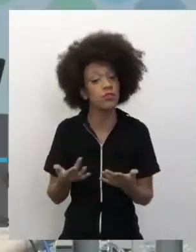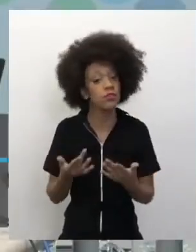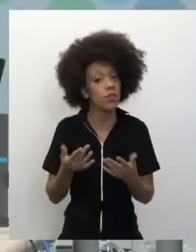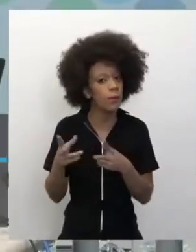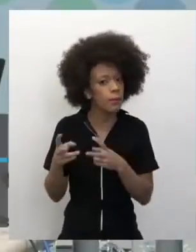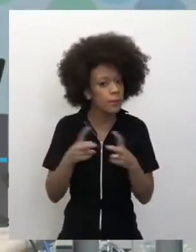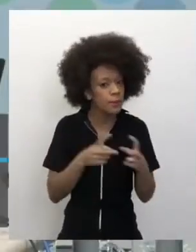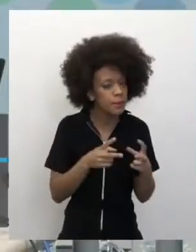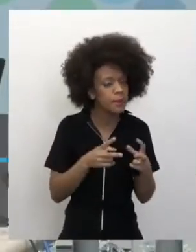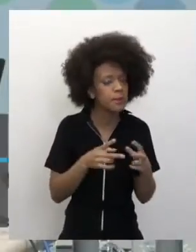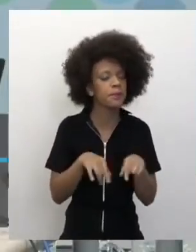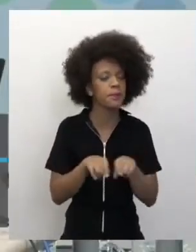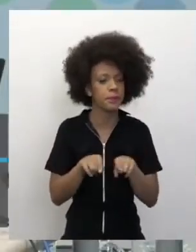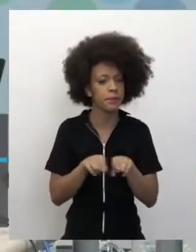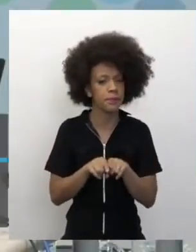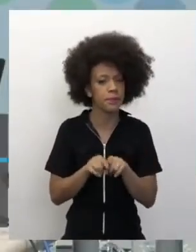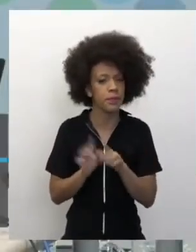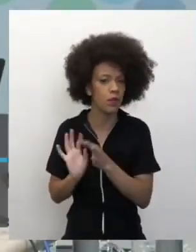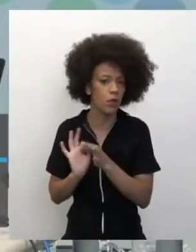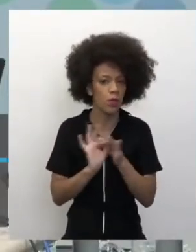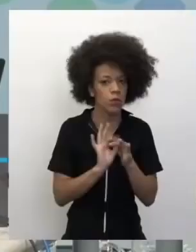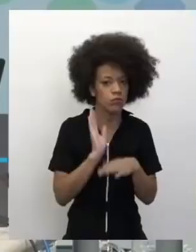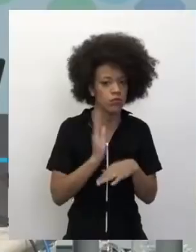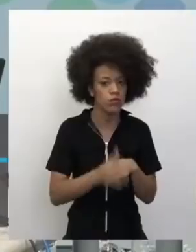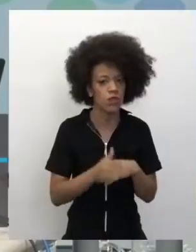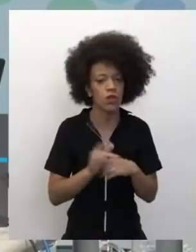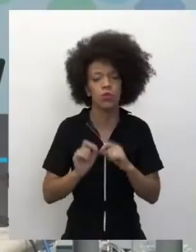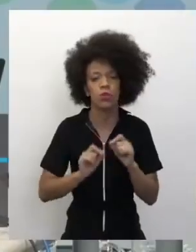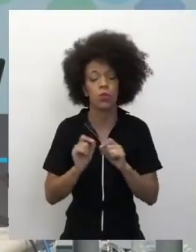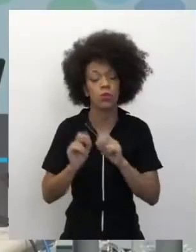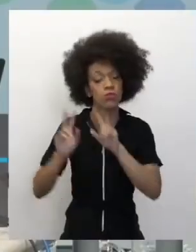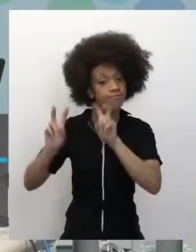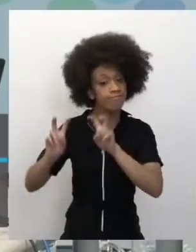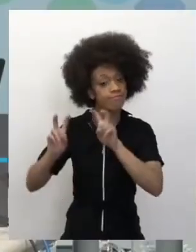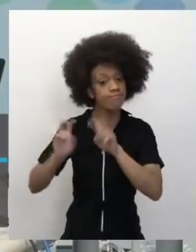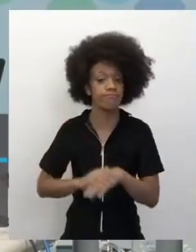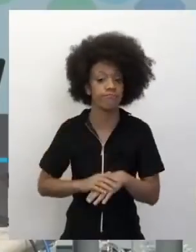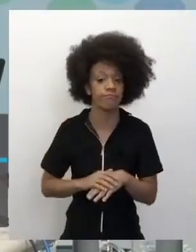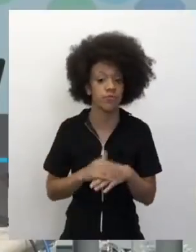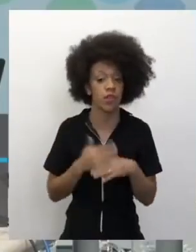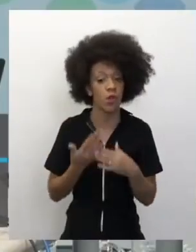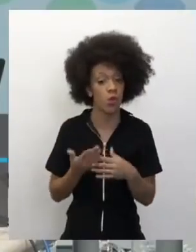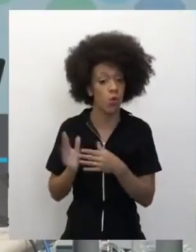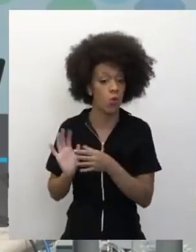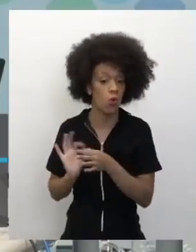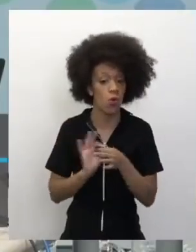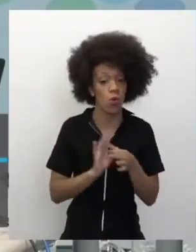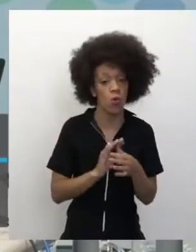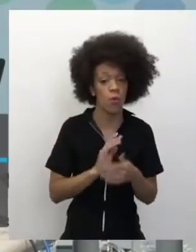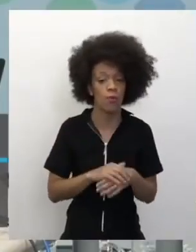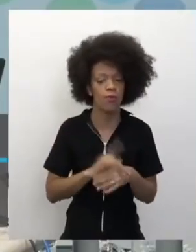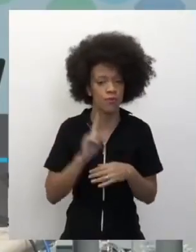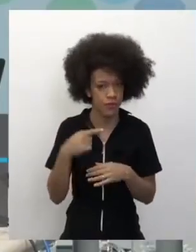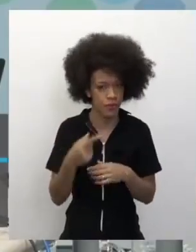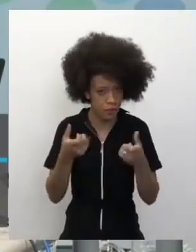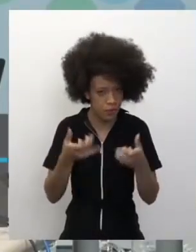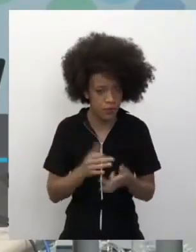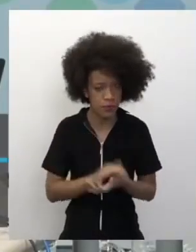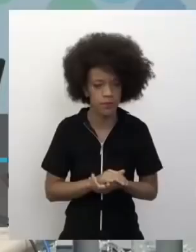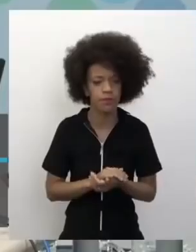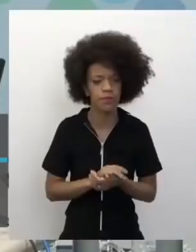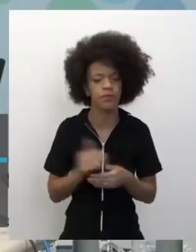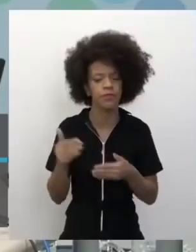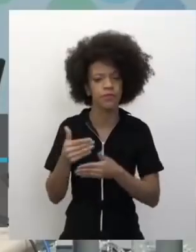prestar atenção, fazer uma ligação direta aí com o título, né? Olha só, um circuito fechado, daqui a pouco a gente fala mais. Próxima